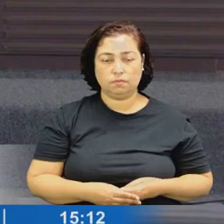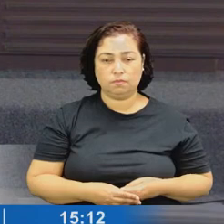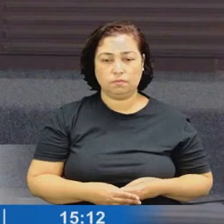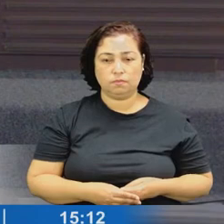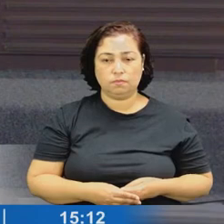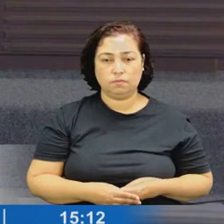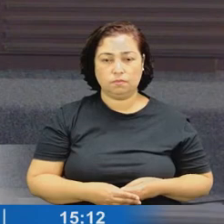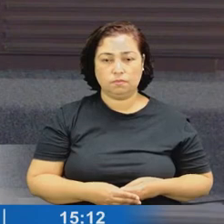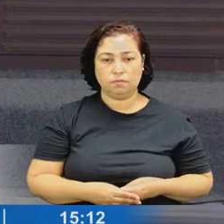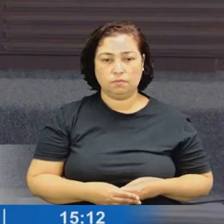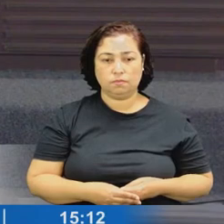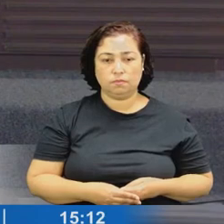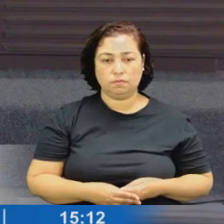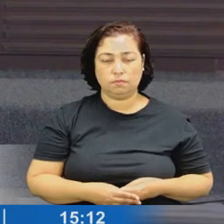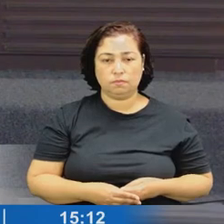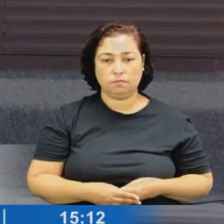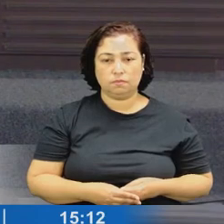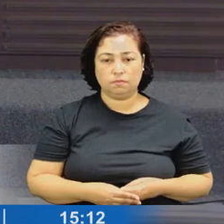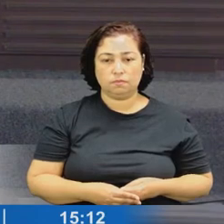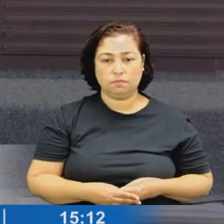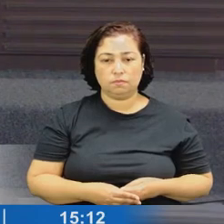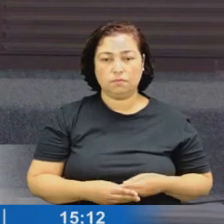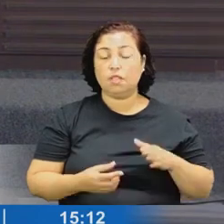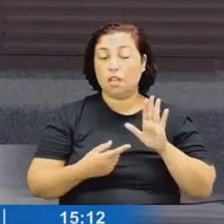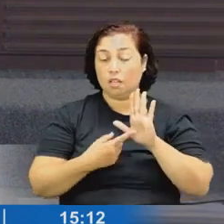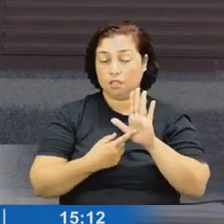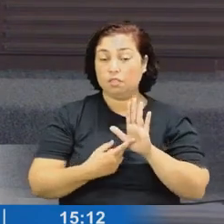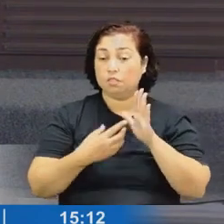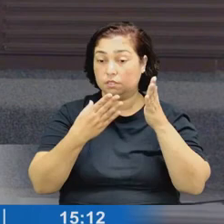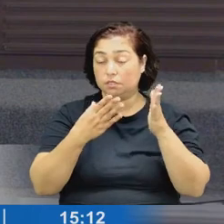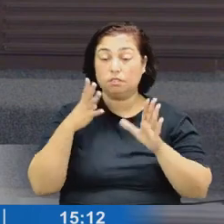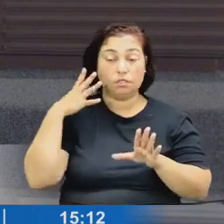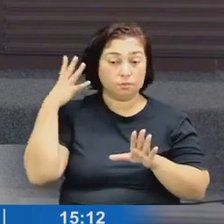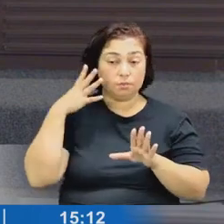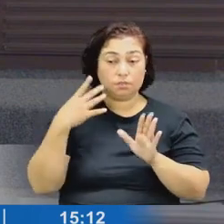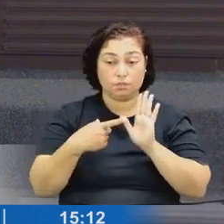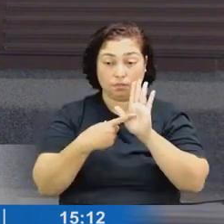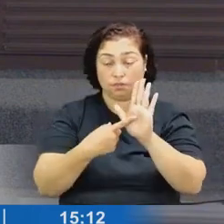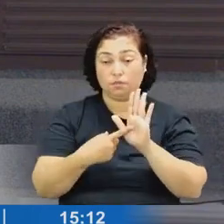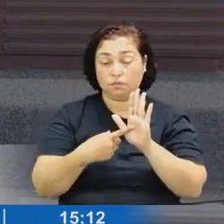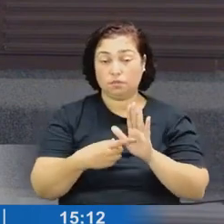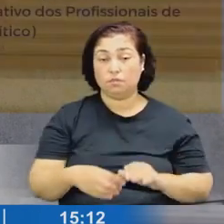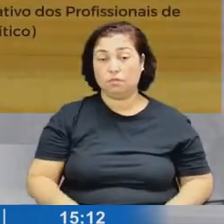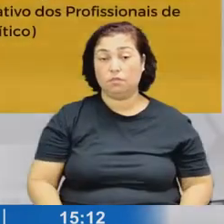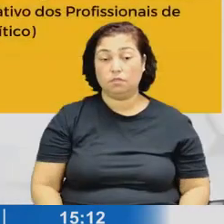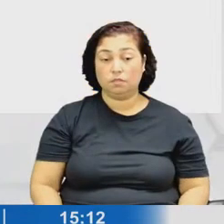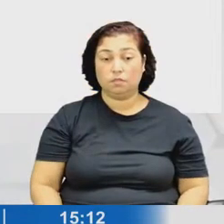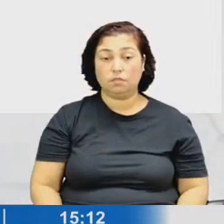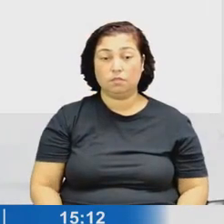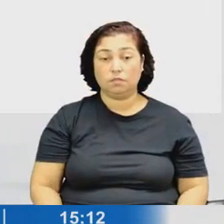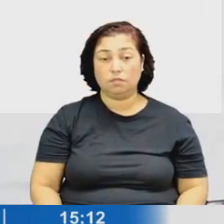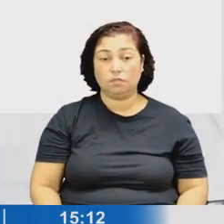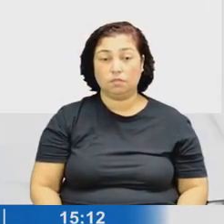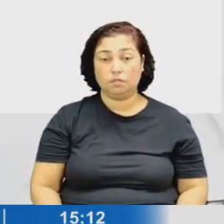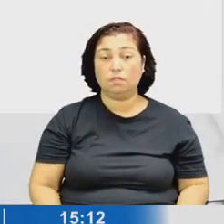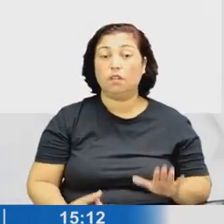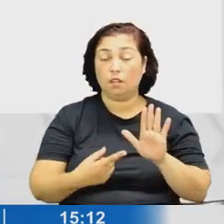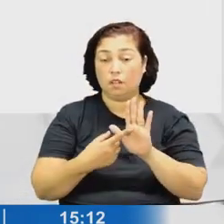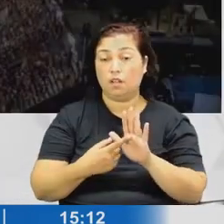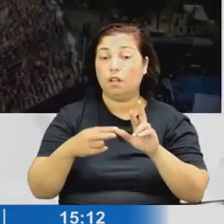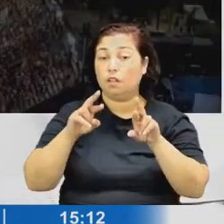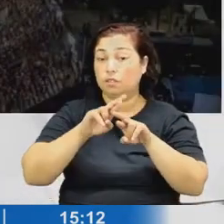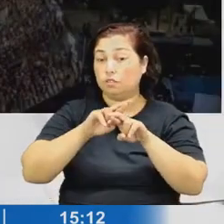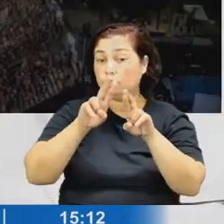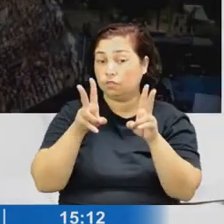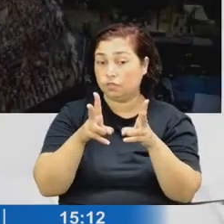você vai na apresentação minha né que vocês não estavam aqui sou eu sócio Darlan ó diferenciação